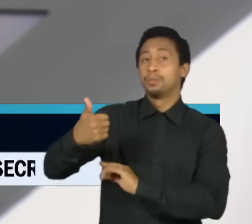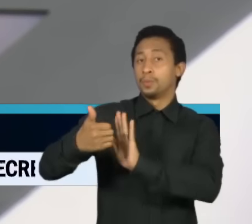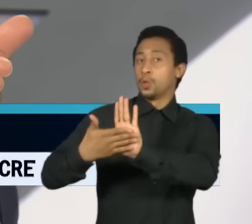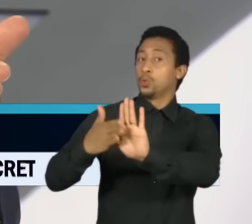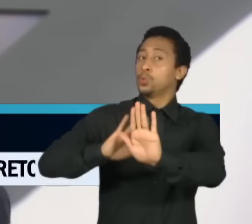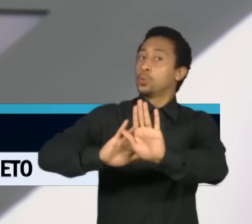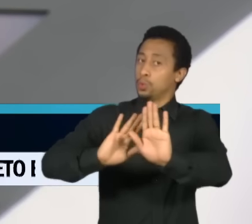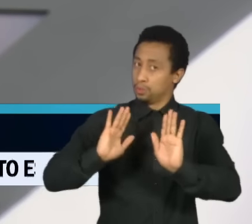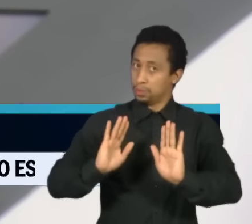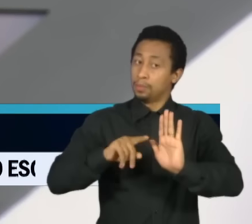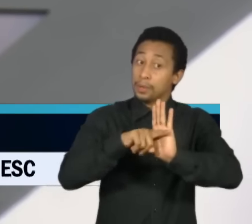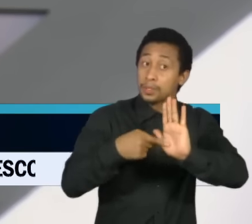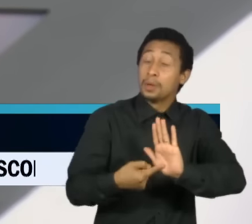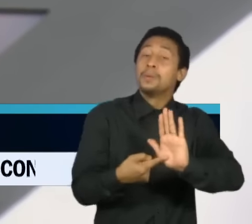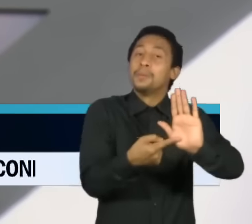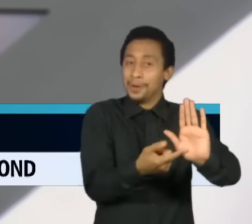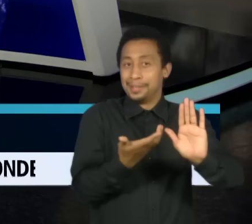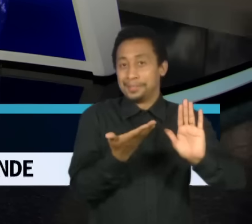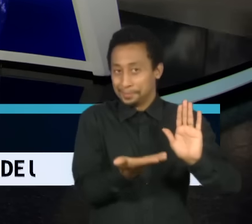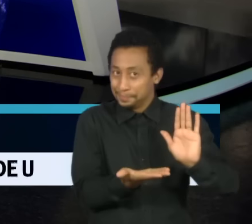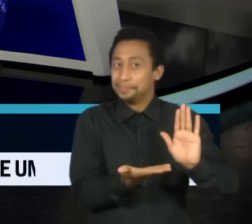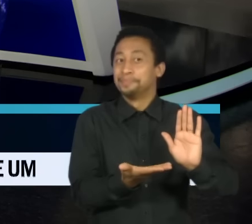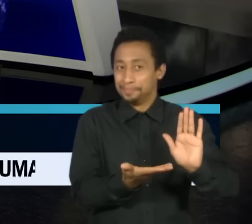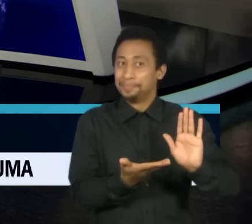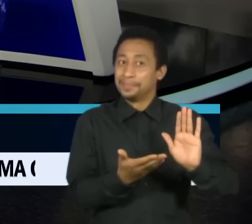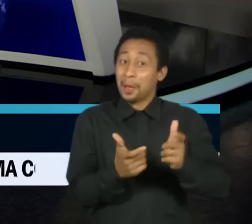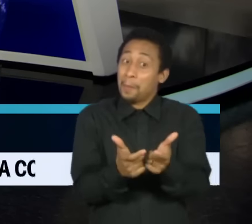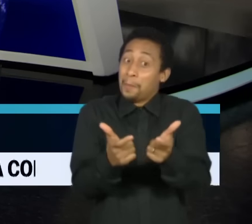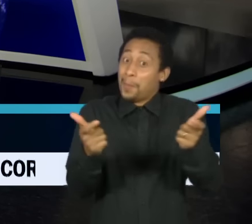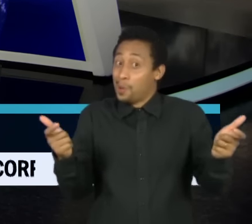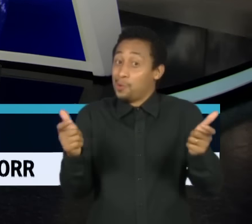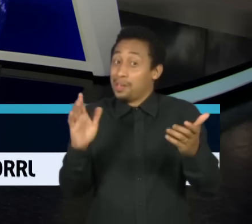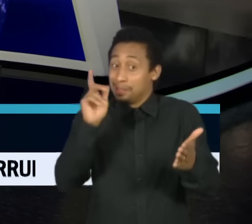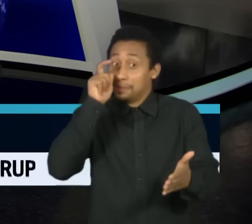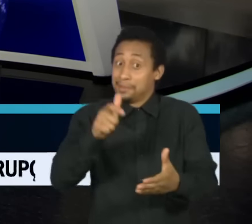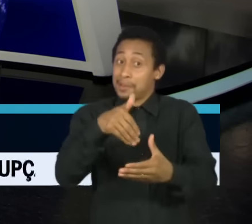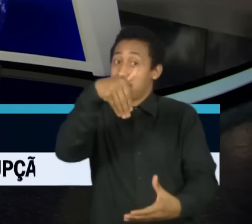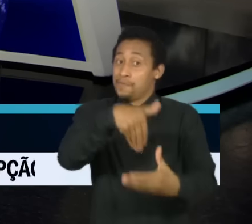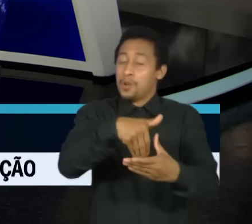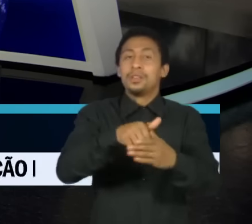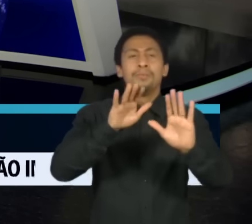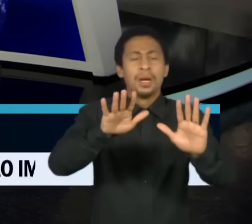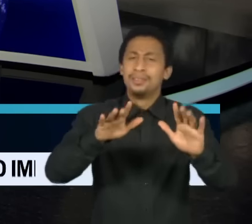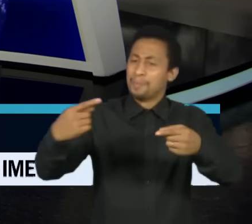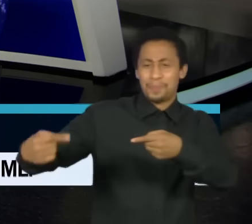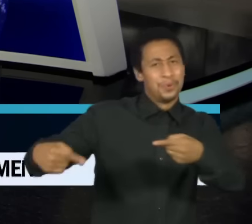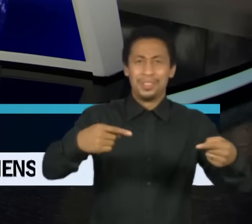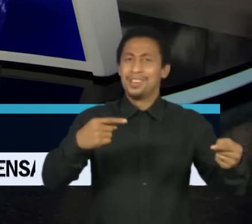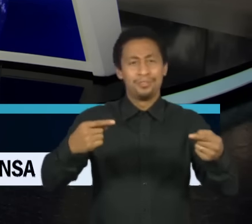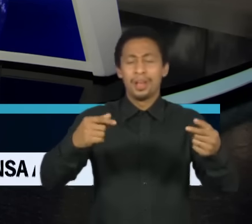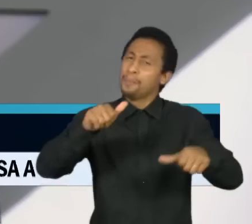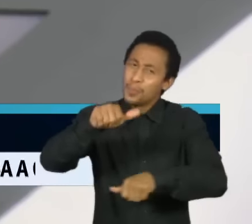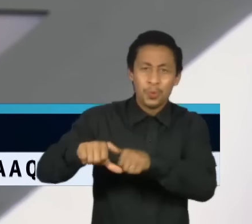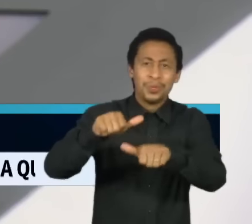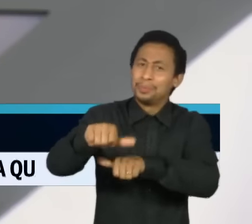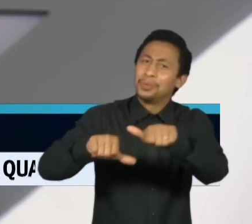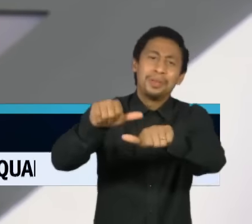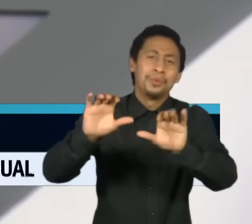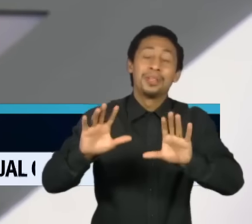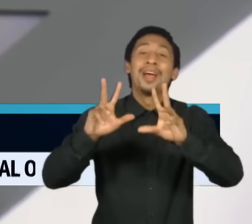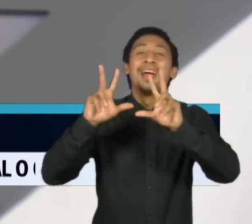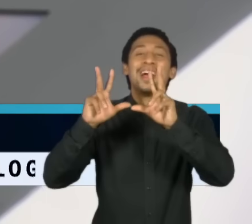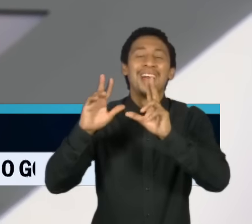aí a máxima, não do Avalone, mas de tantos outros pensadores, né? Política é nuvem, né? Hoje a nuvem está aqui. Vamos